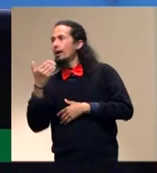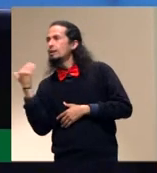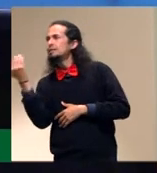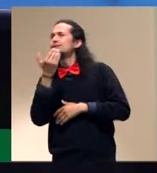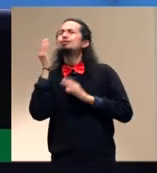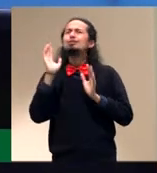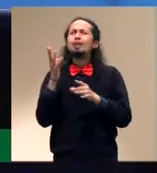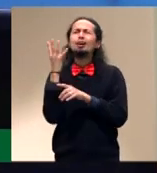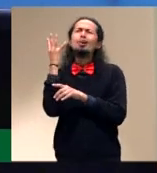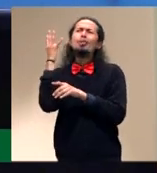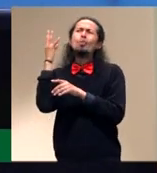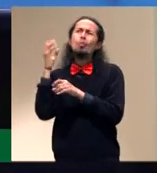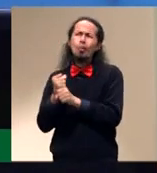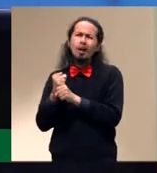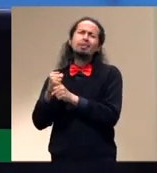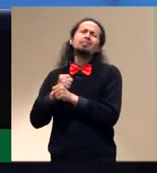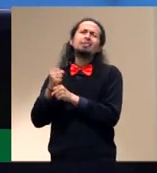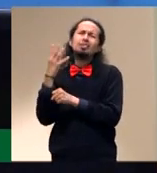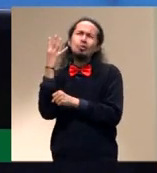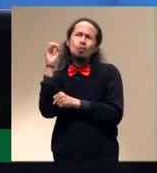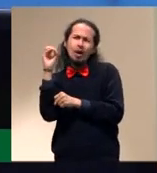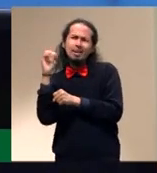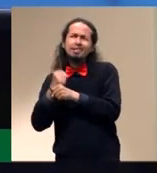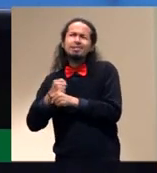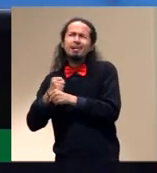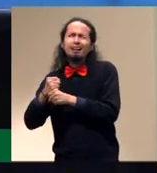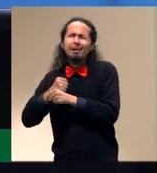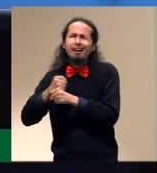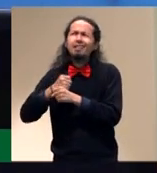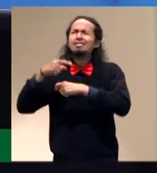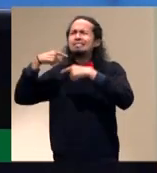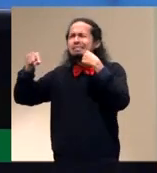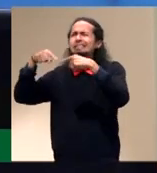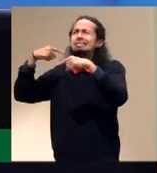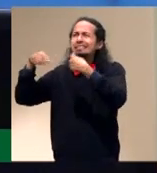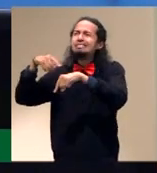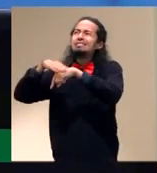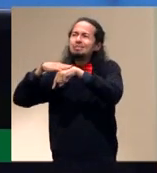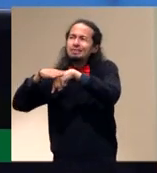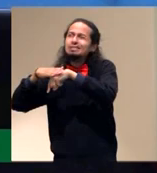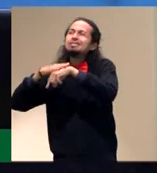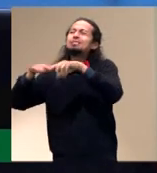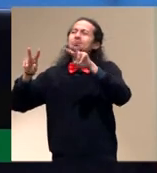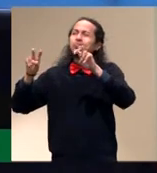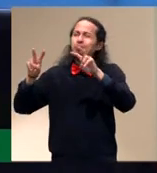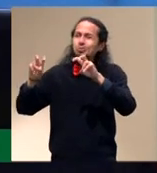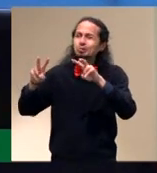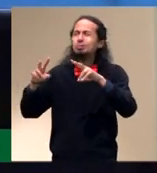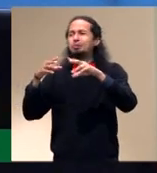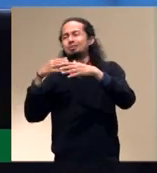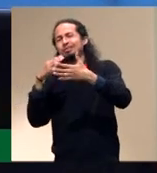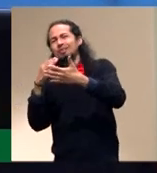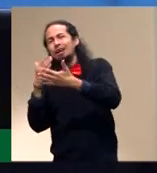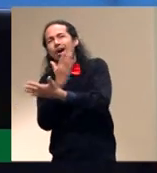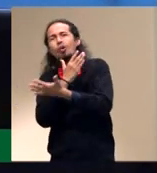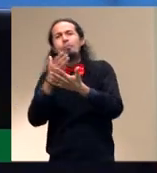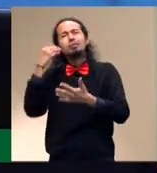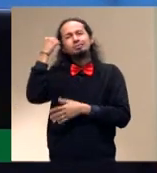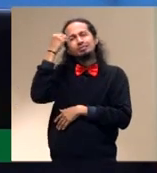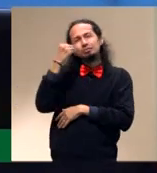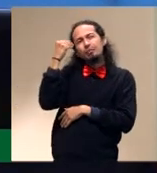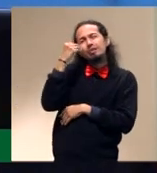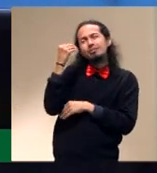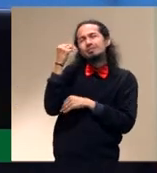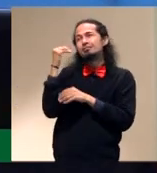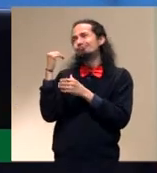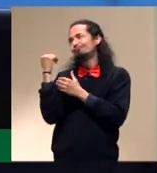de discussão, inclusive a partir de uma crítica e de algumas experiências internacionais, né, a